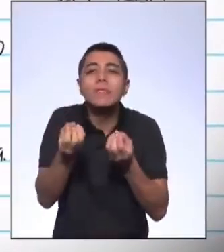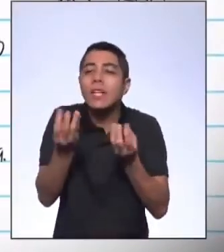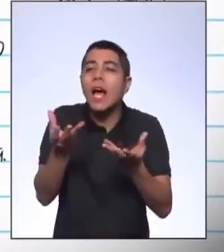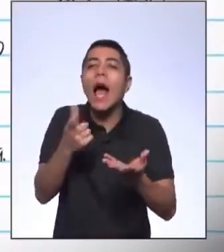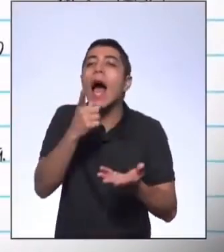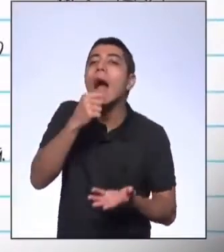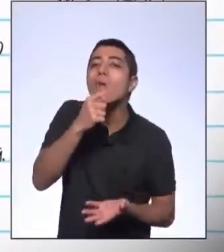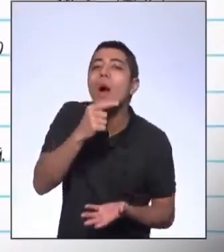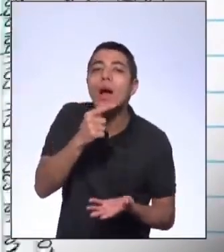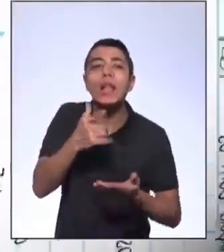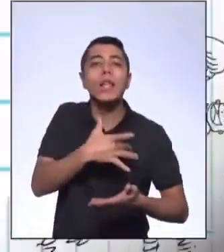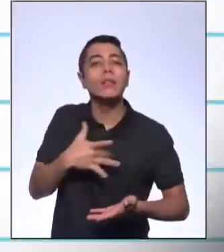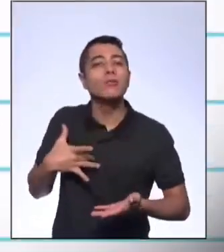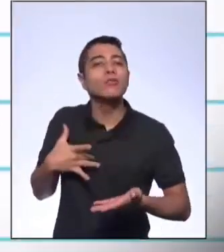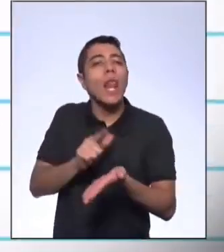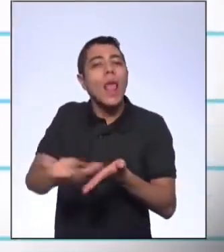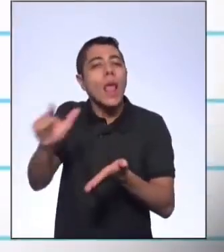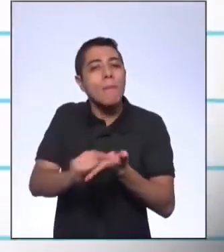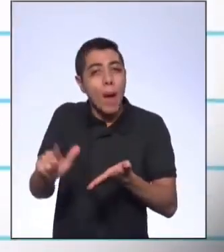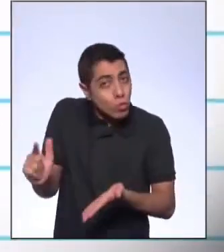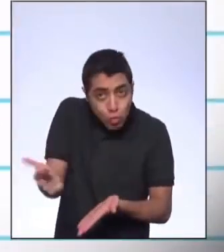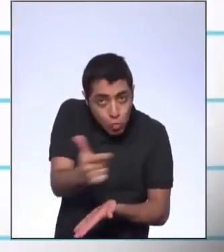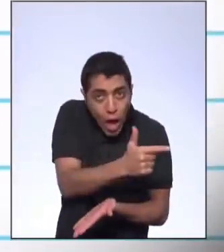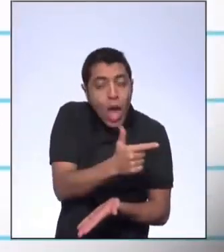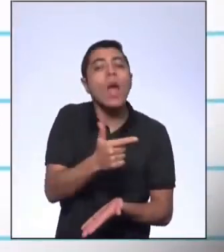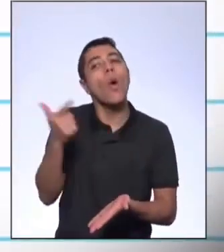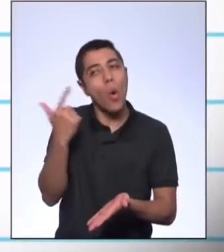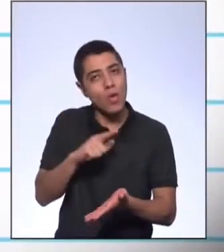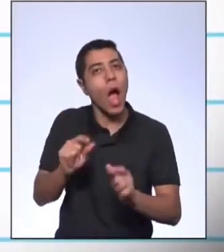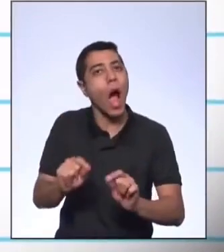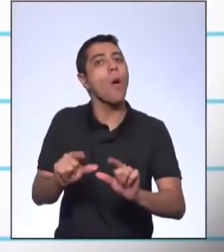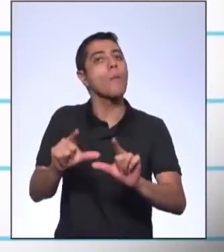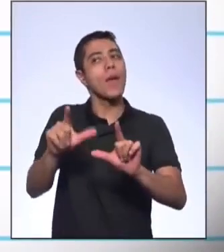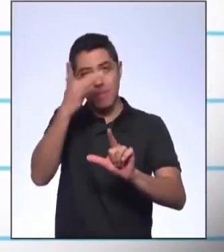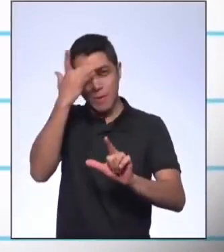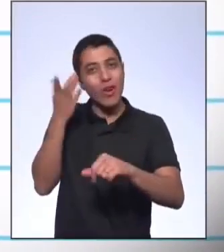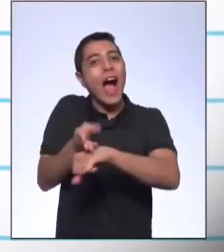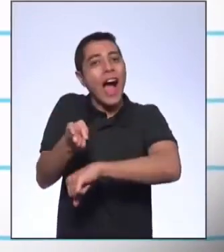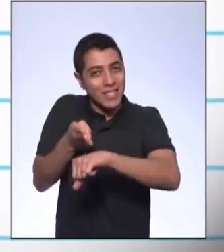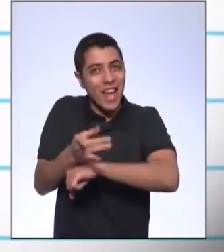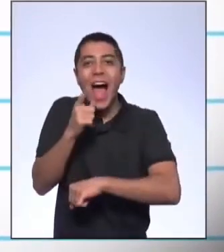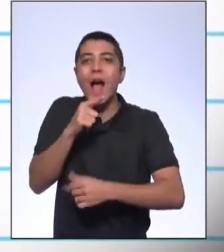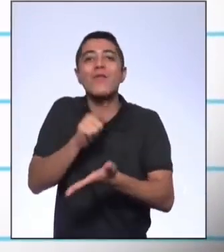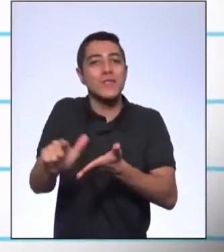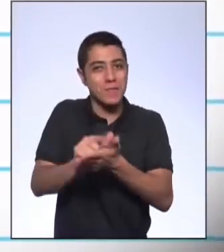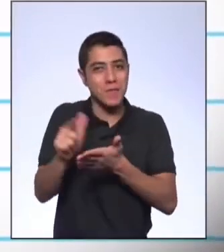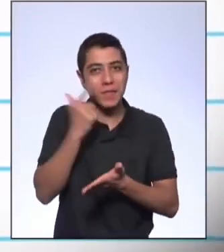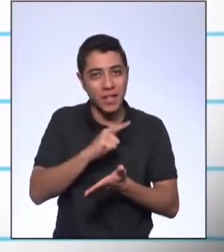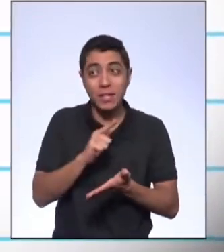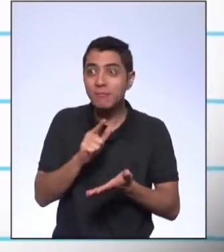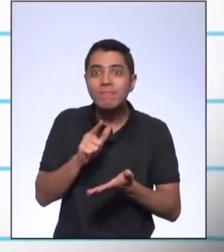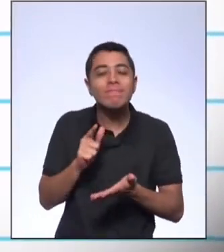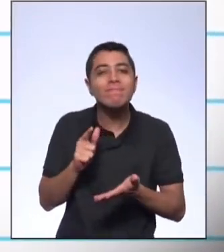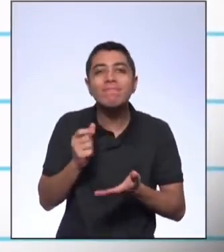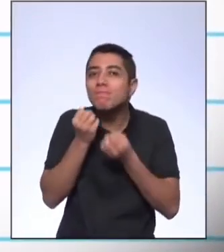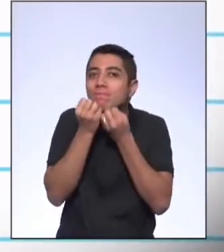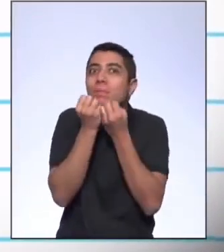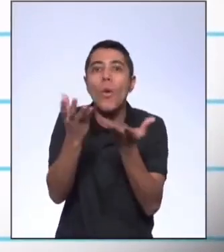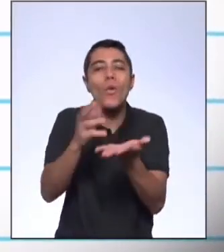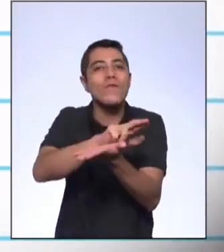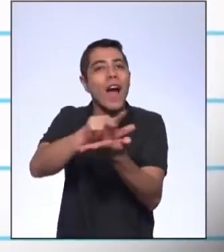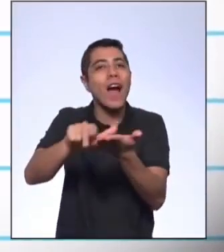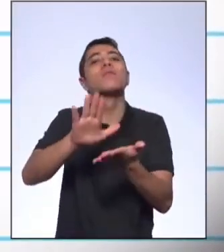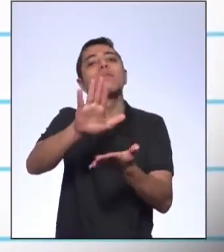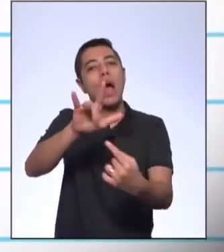também foi alcançada embora os resultados sejam bastante expressivos há muito a ser feito Fantasy para